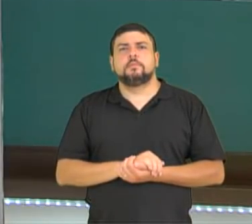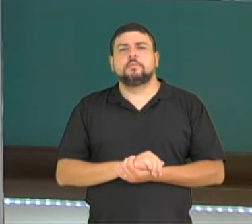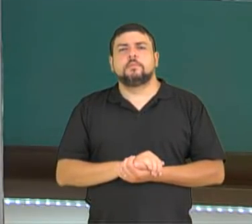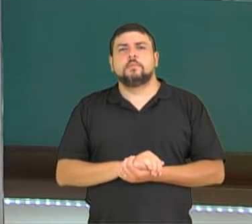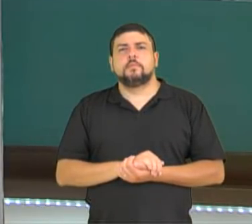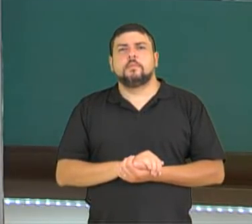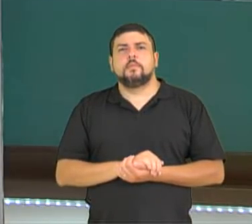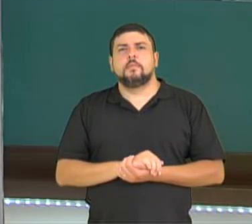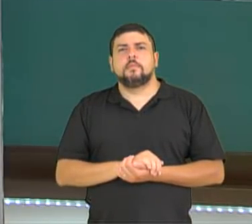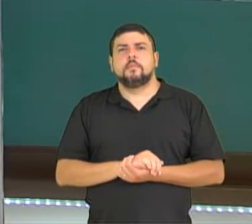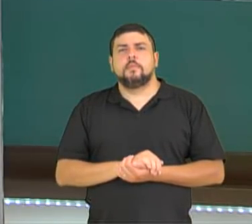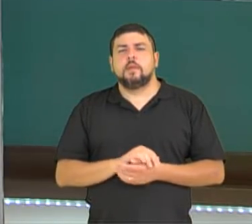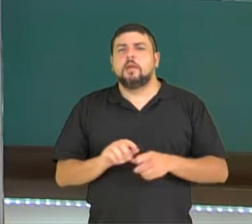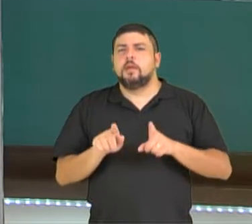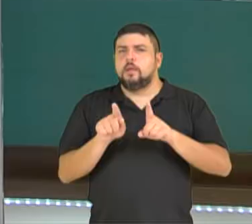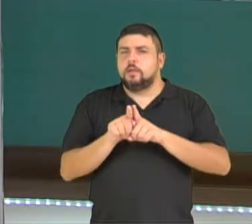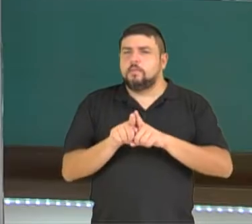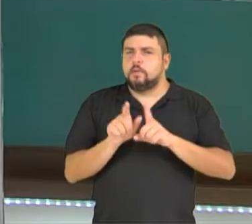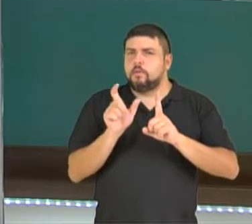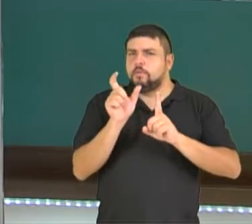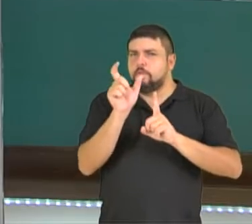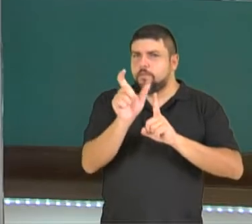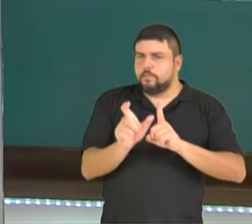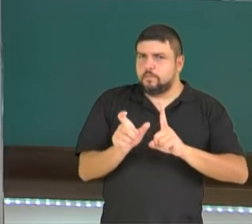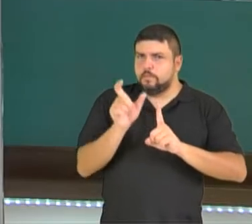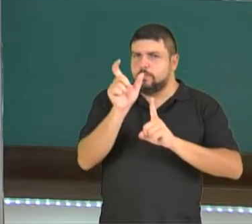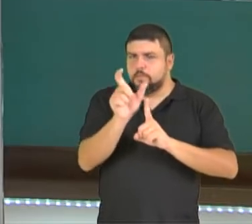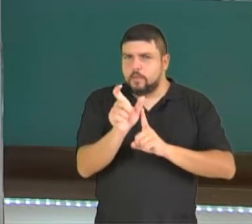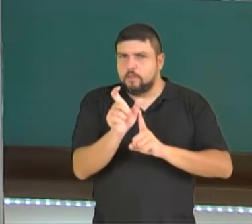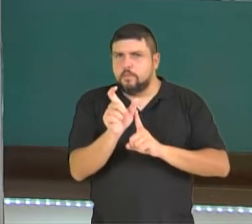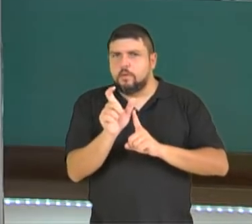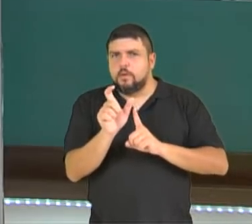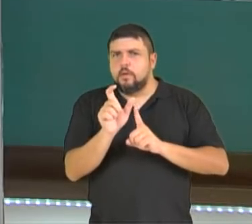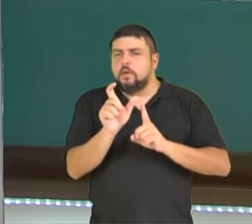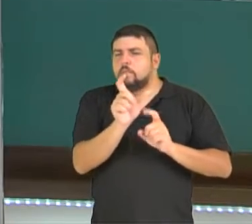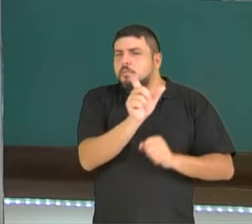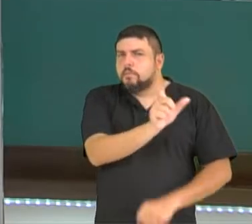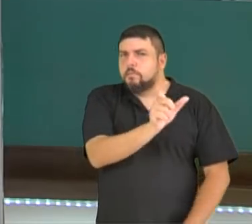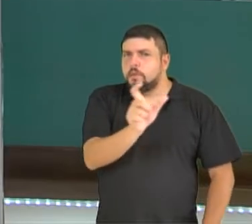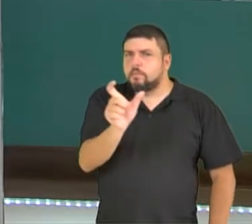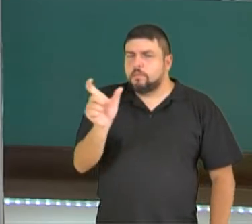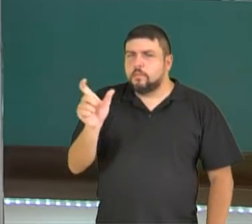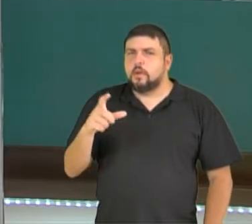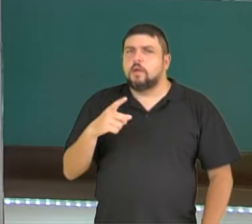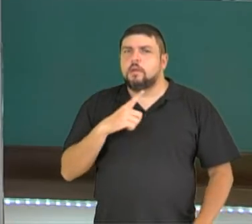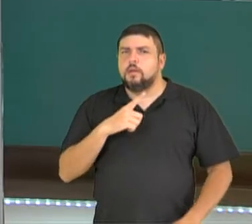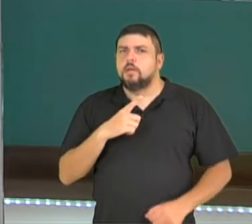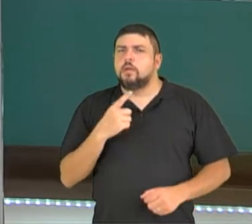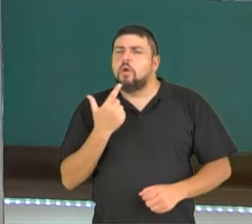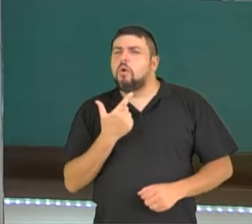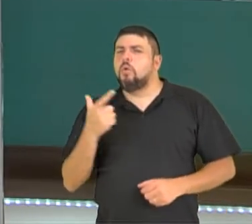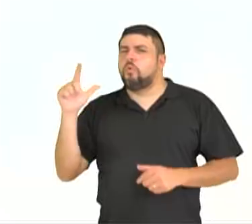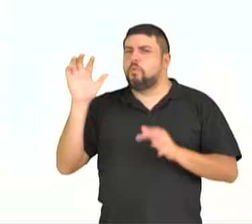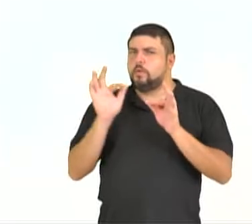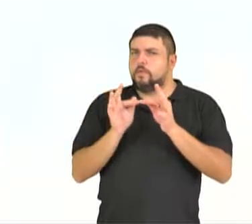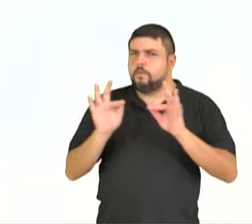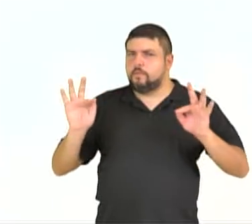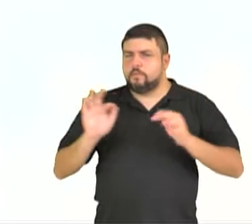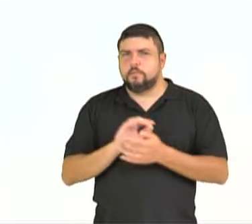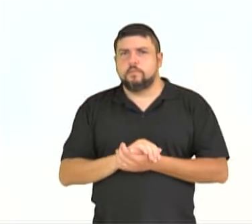Ainda sobre a questão verbal, as palavras, os enunciados deste cartaz, temos uma outra frase, um outro